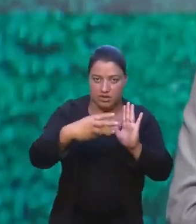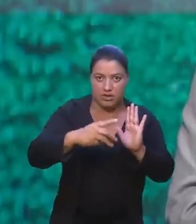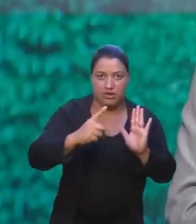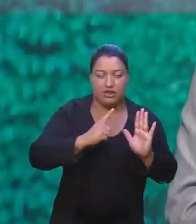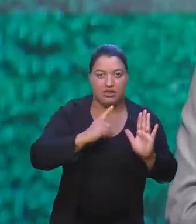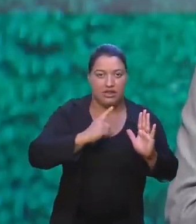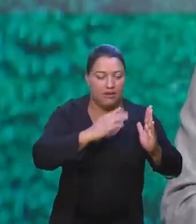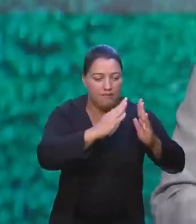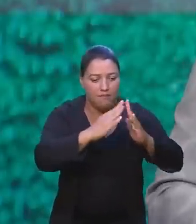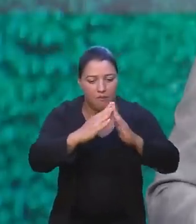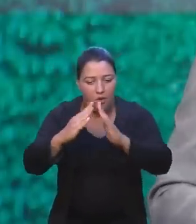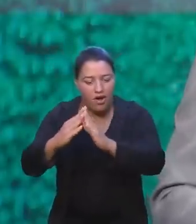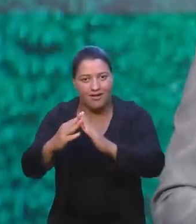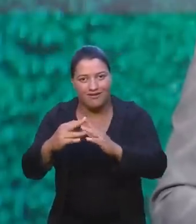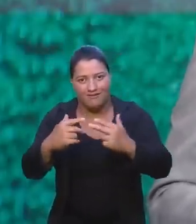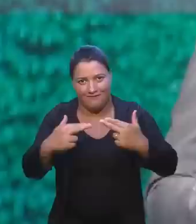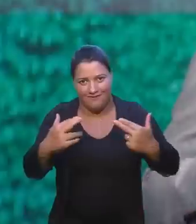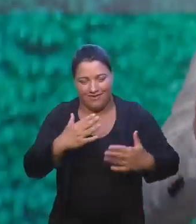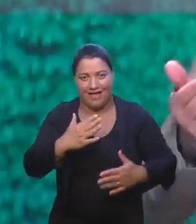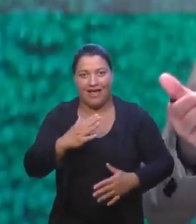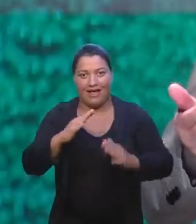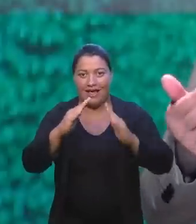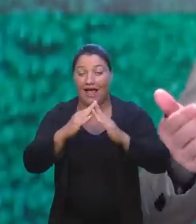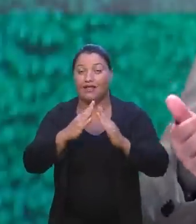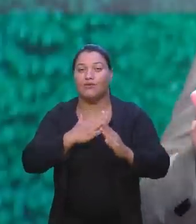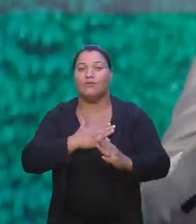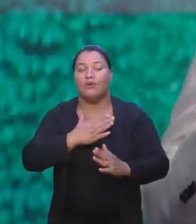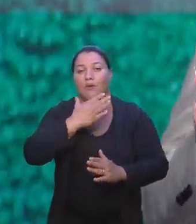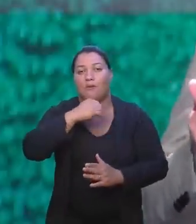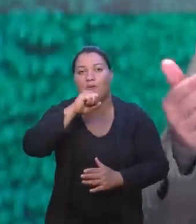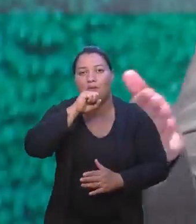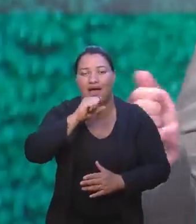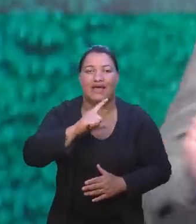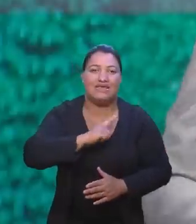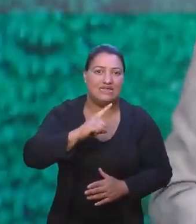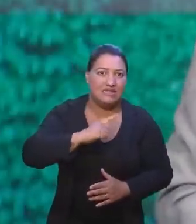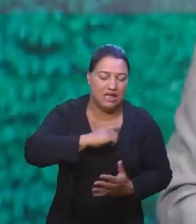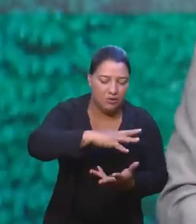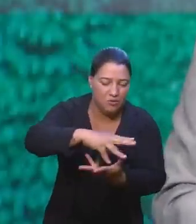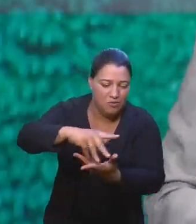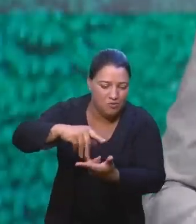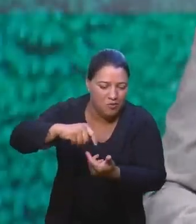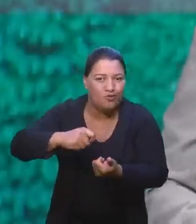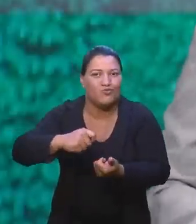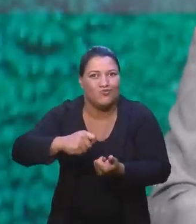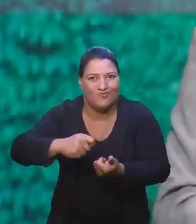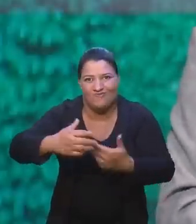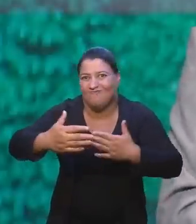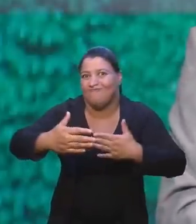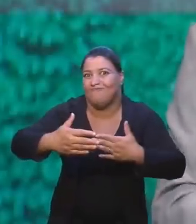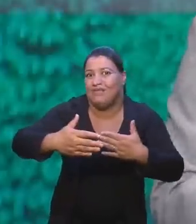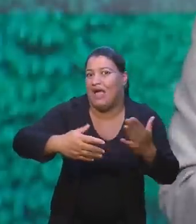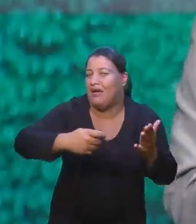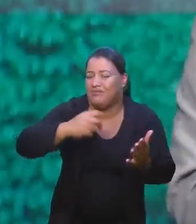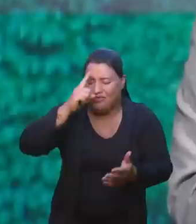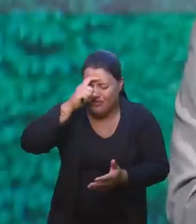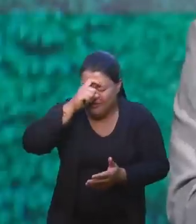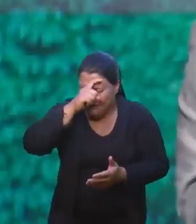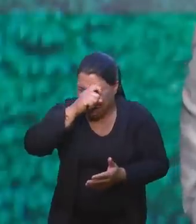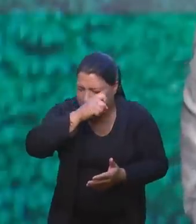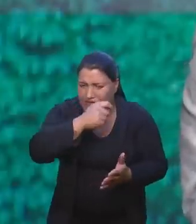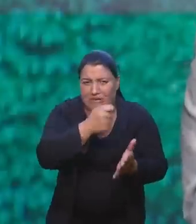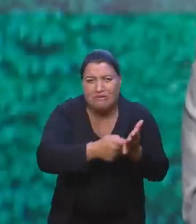pai, ele vai se referir ao mundo de provas e expiações. E ele vai dizer assim, que ainda a